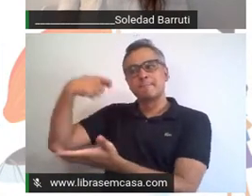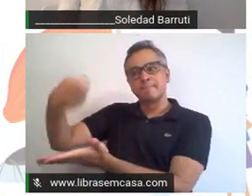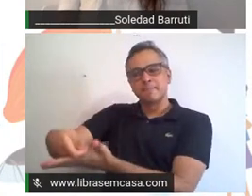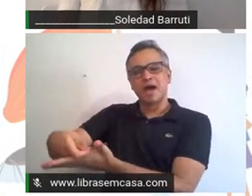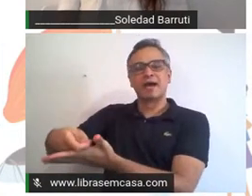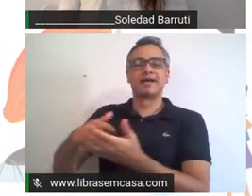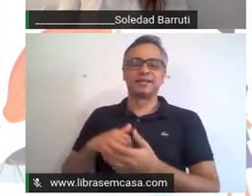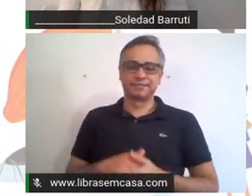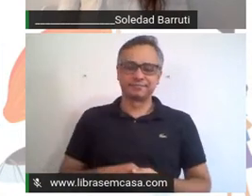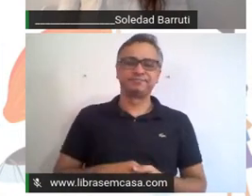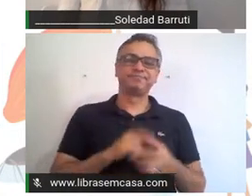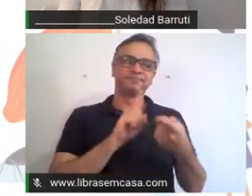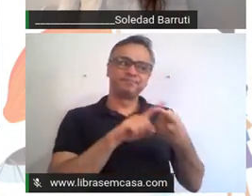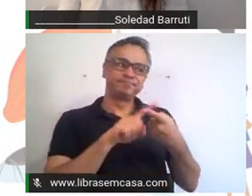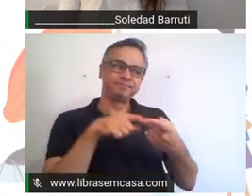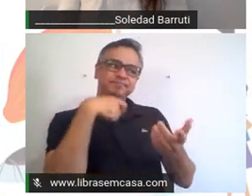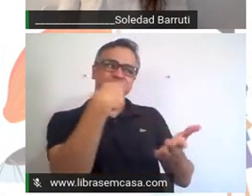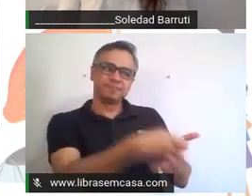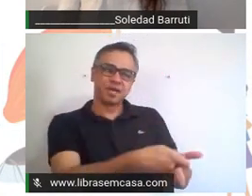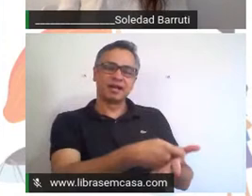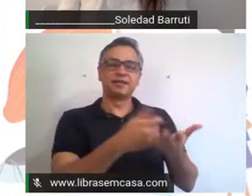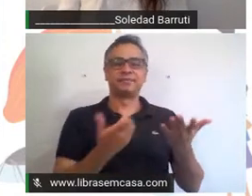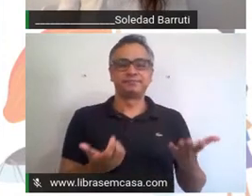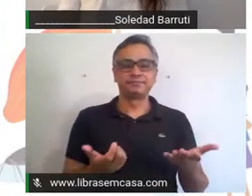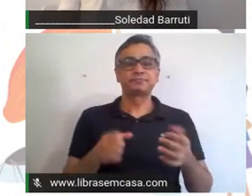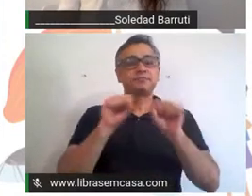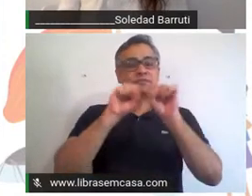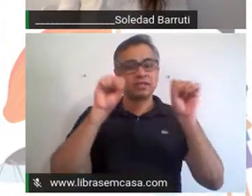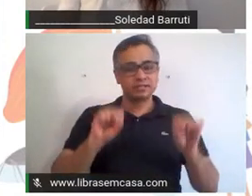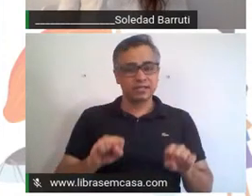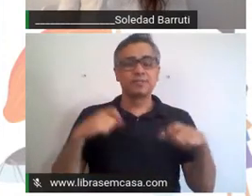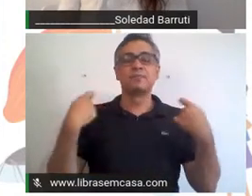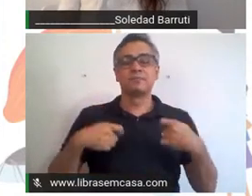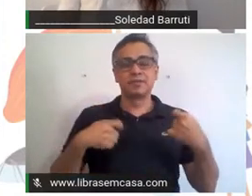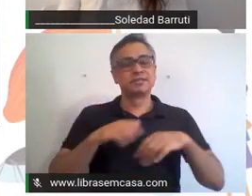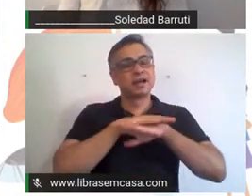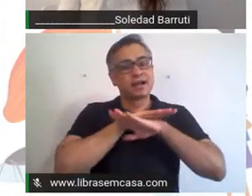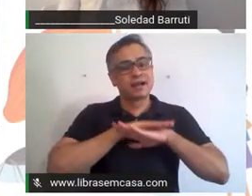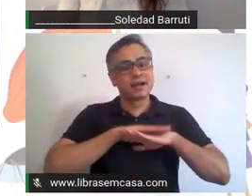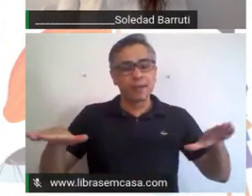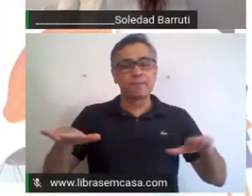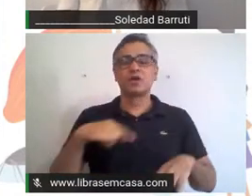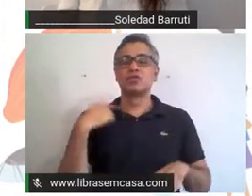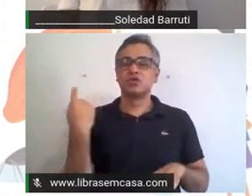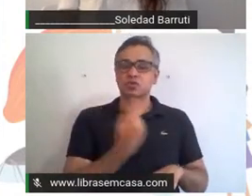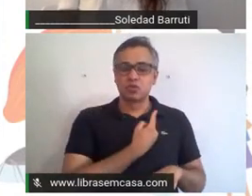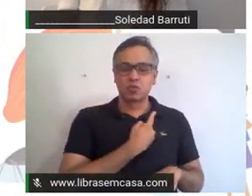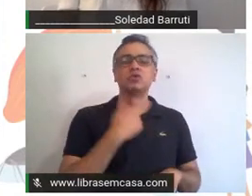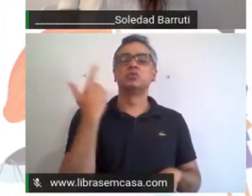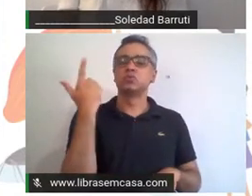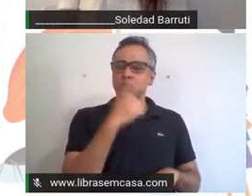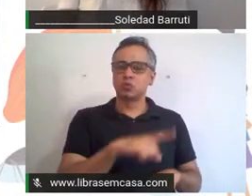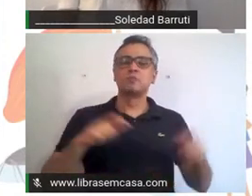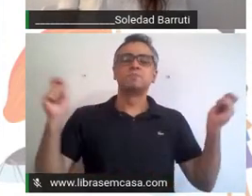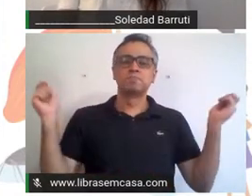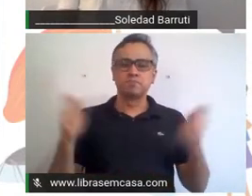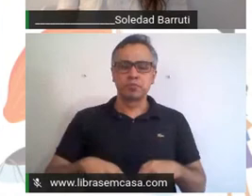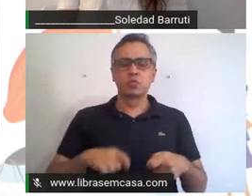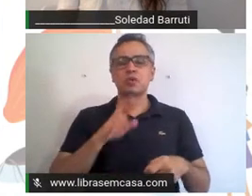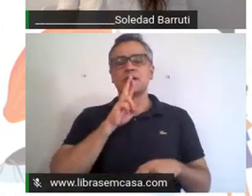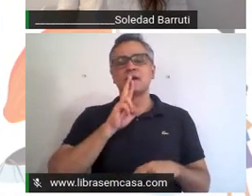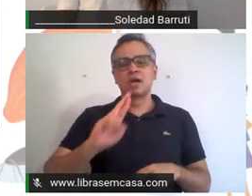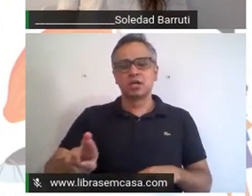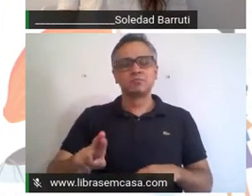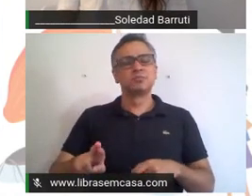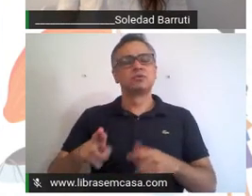campanha. Este sistema tem que acabar para que a gente possa ter alguma possibilidade de saída das